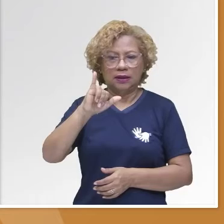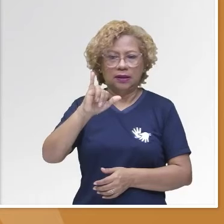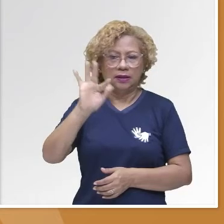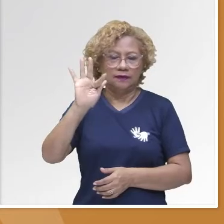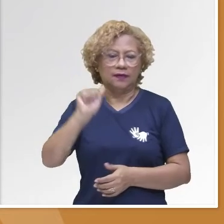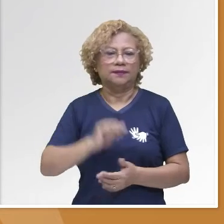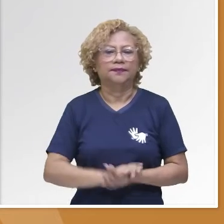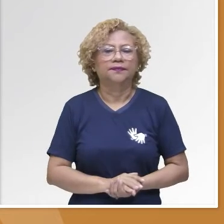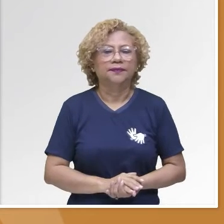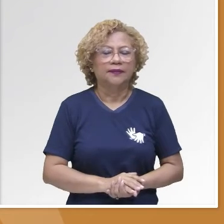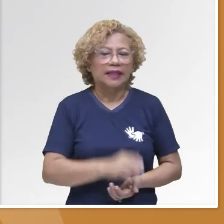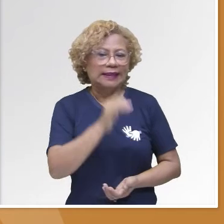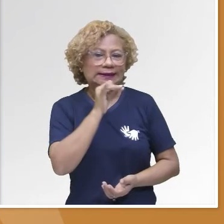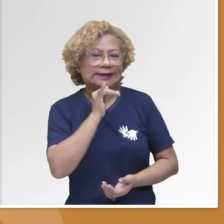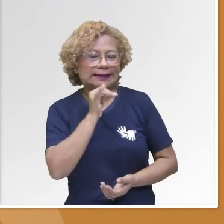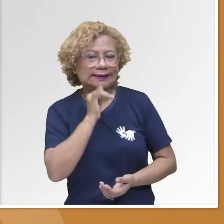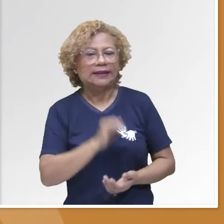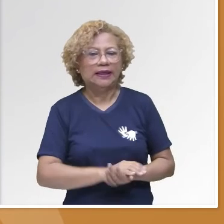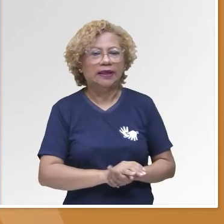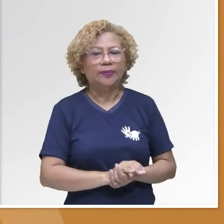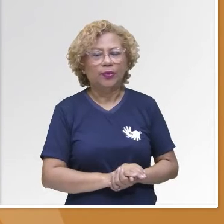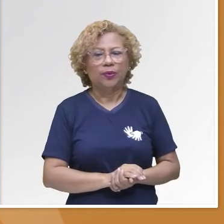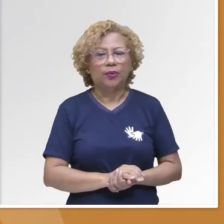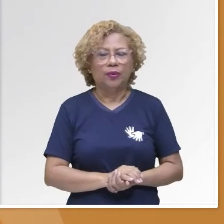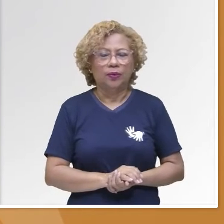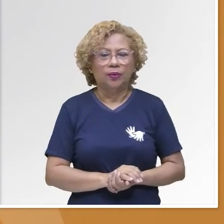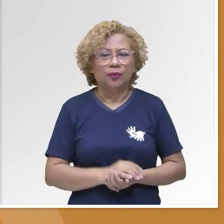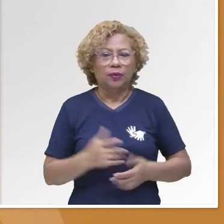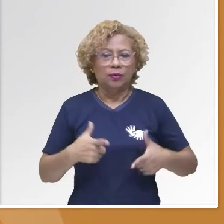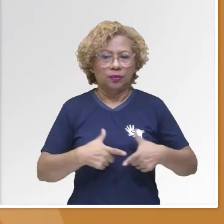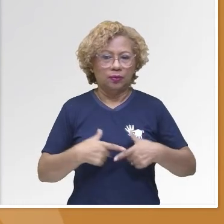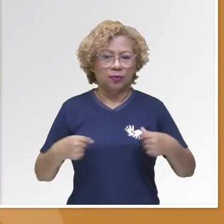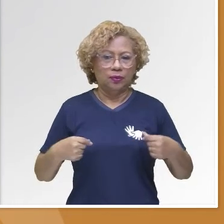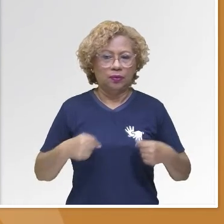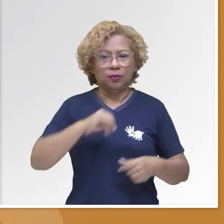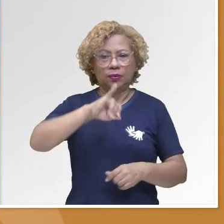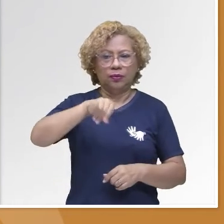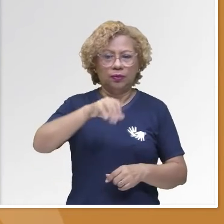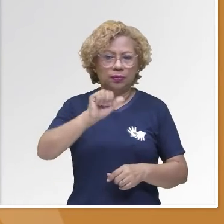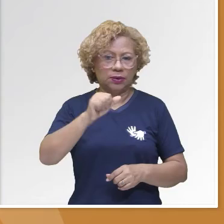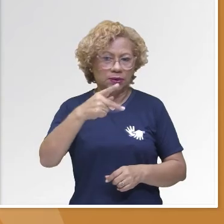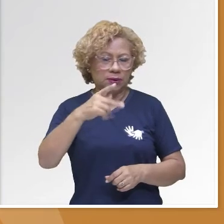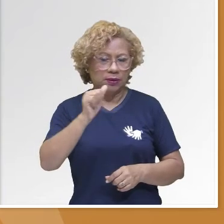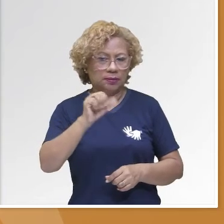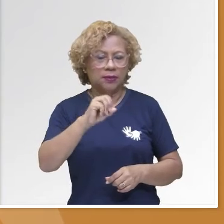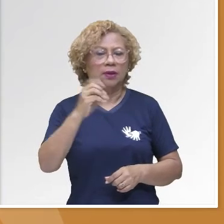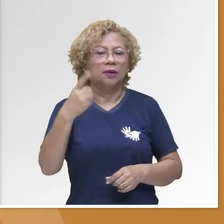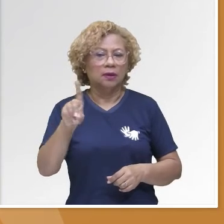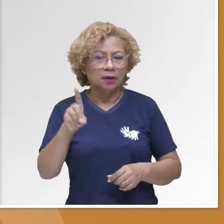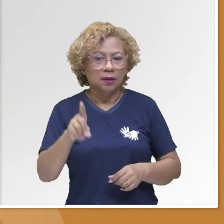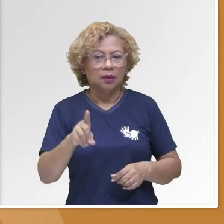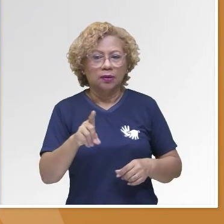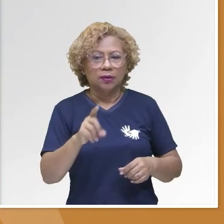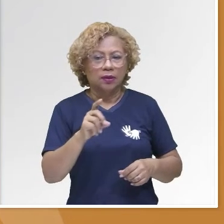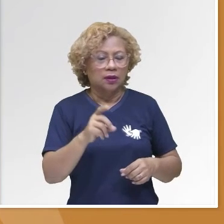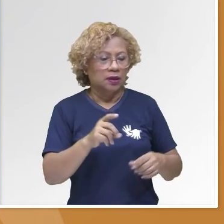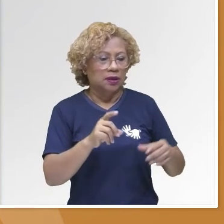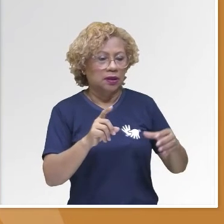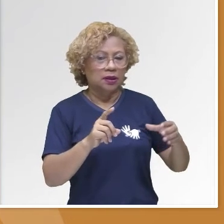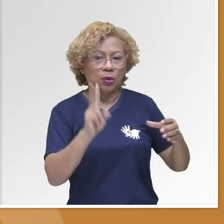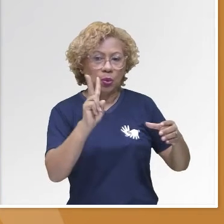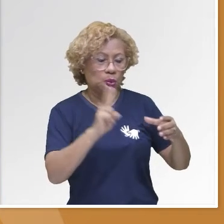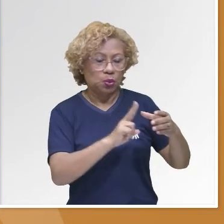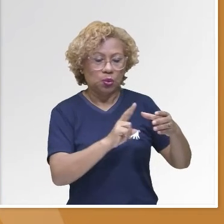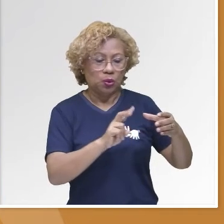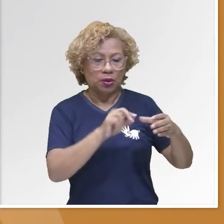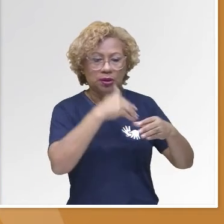faz parte de uma união aduaneira, né, com a formação ali do Brasil e da Argentina, mas ele quer comprar, então eles